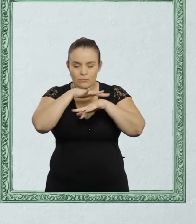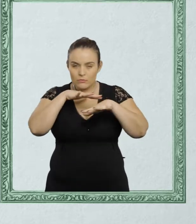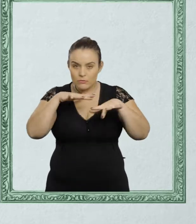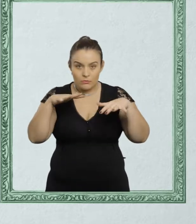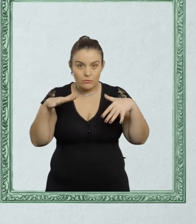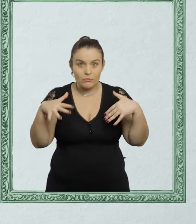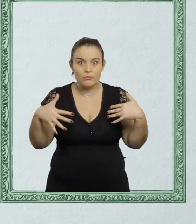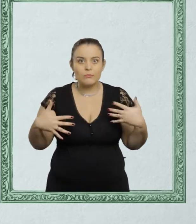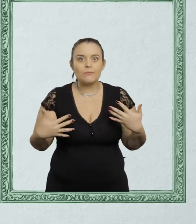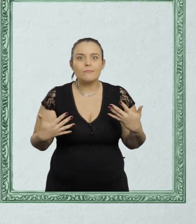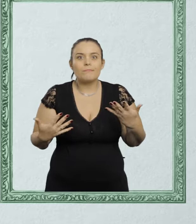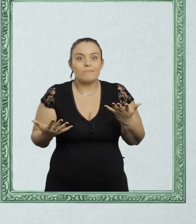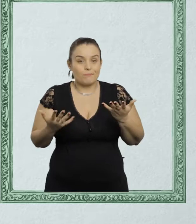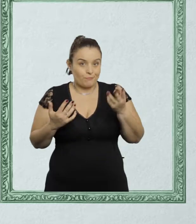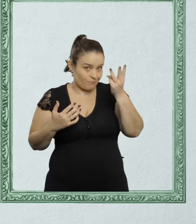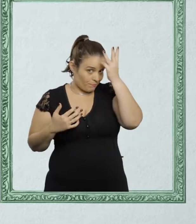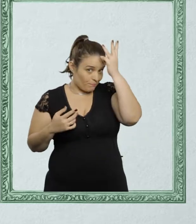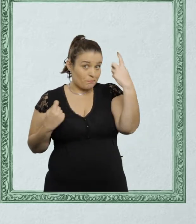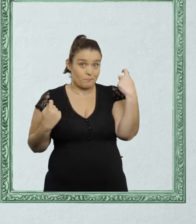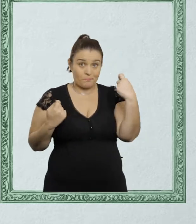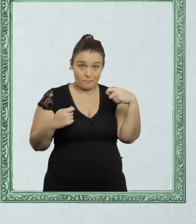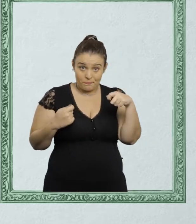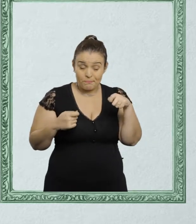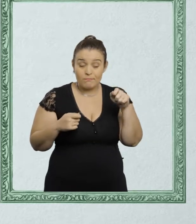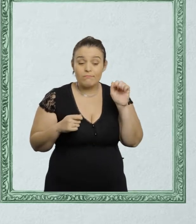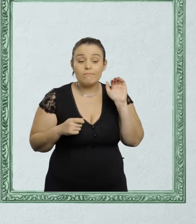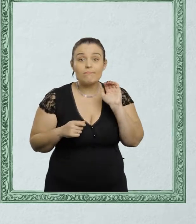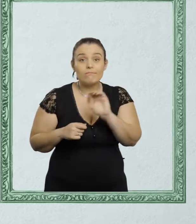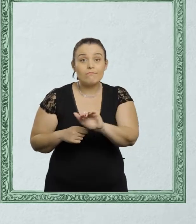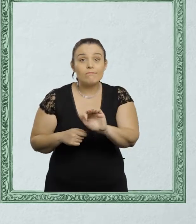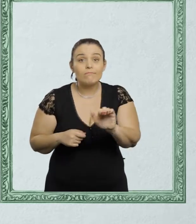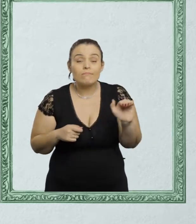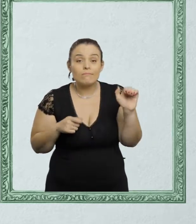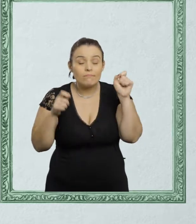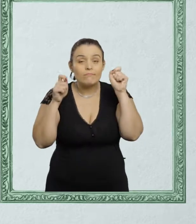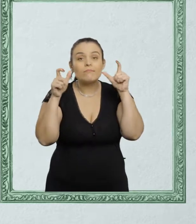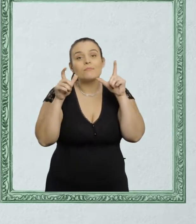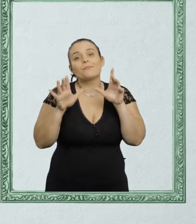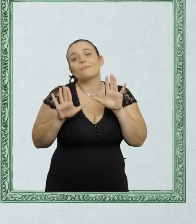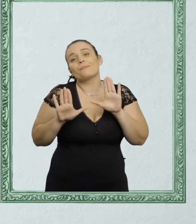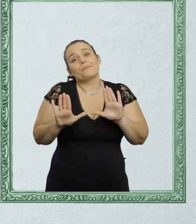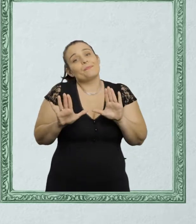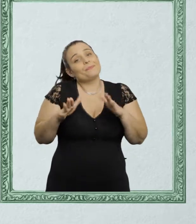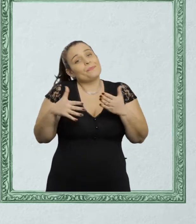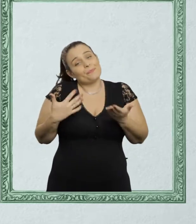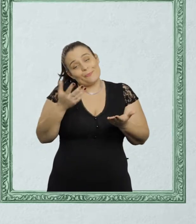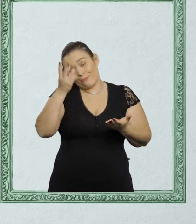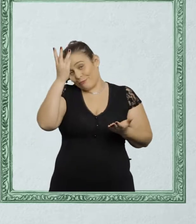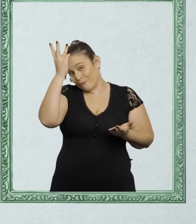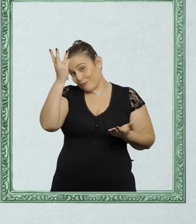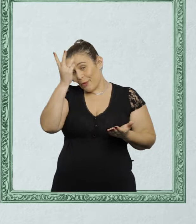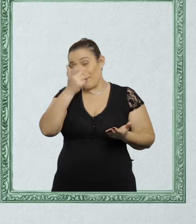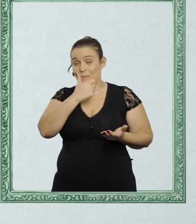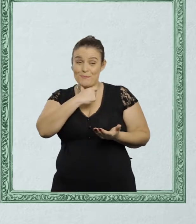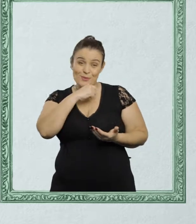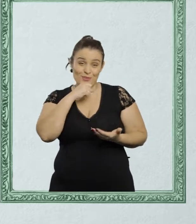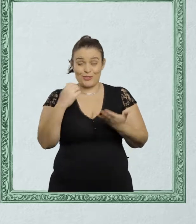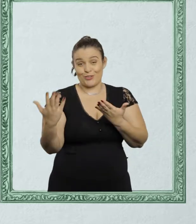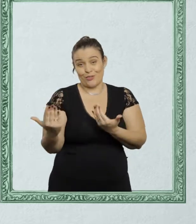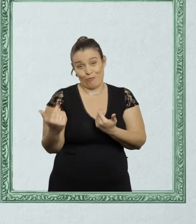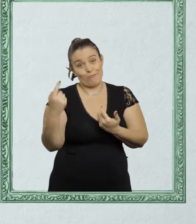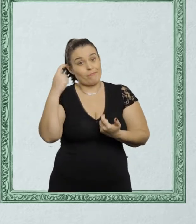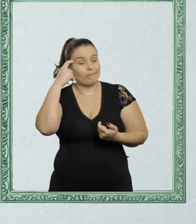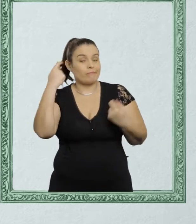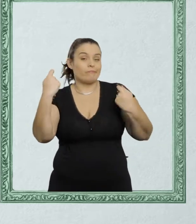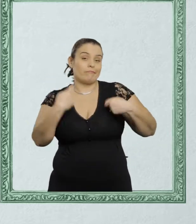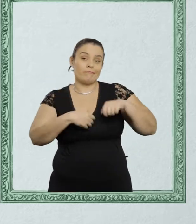momento, Wendy deveria ter acordado as crianças. Mas Wendy era uma mãe jovem. Ela achava que tinha